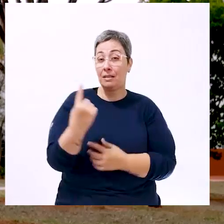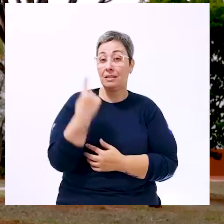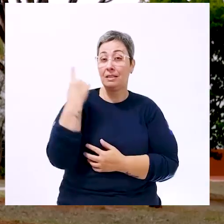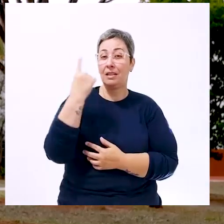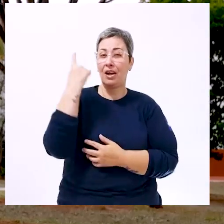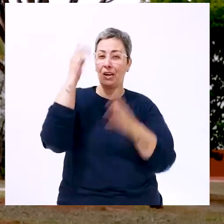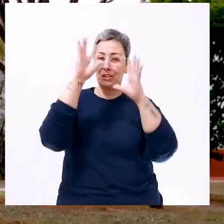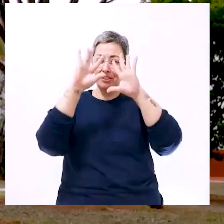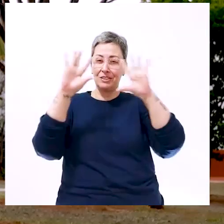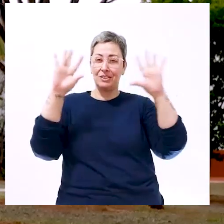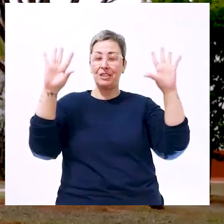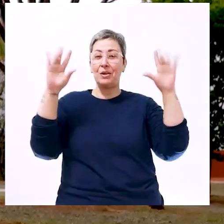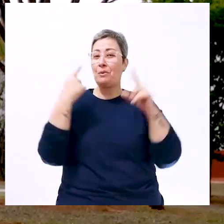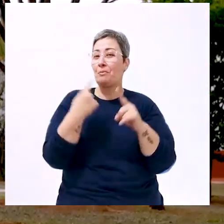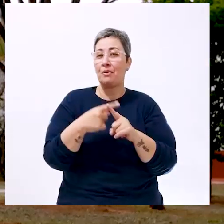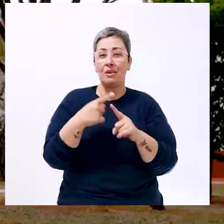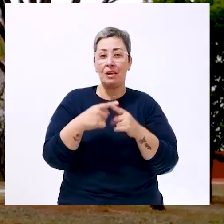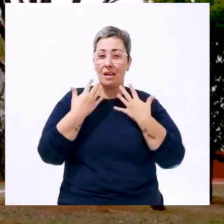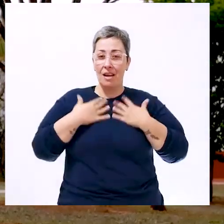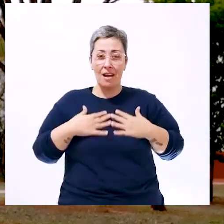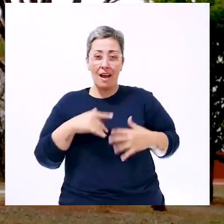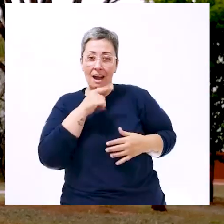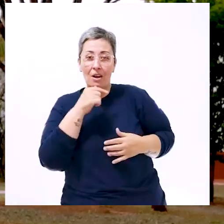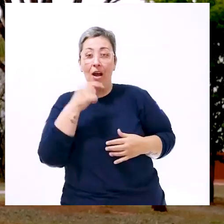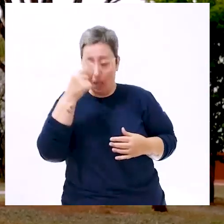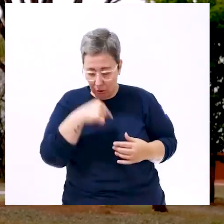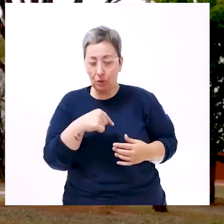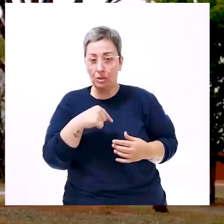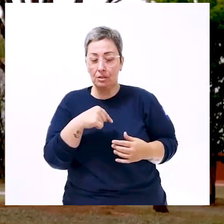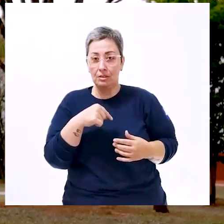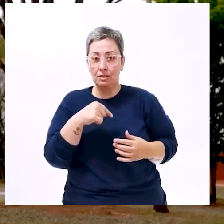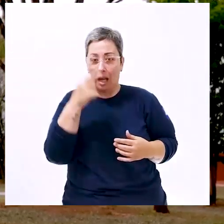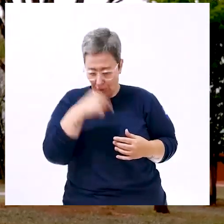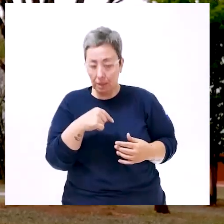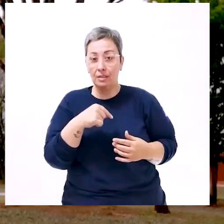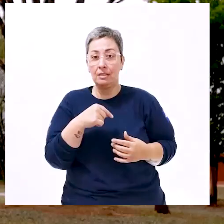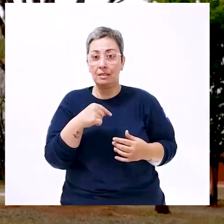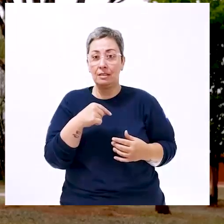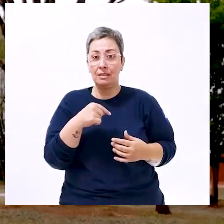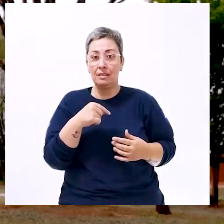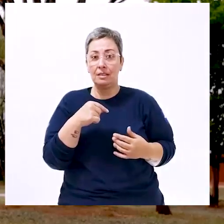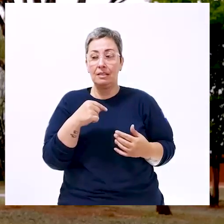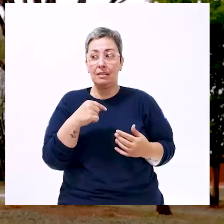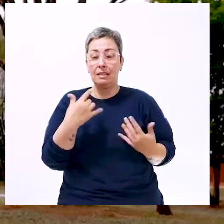parece maior que o céu. Porque mesmo encharcado e gripado,